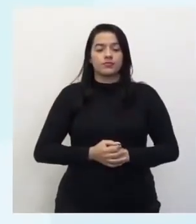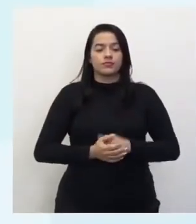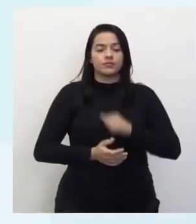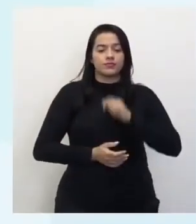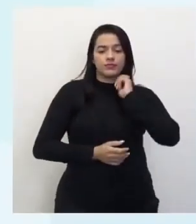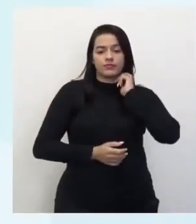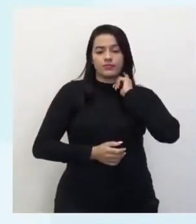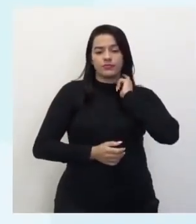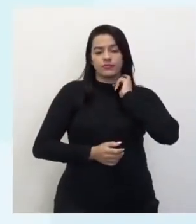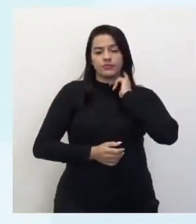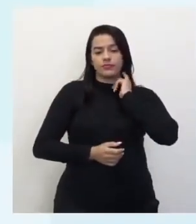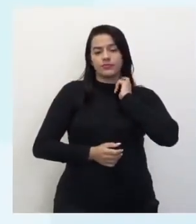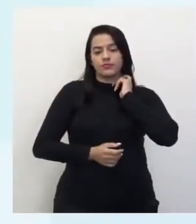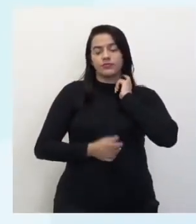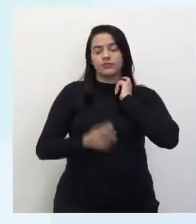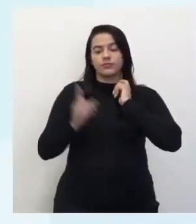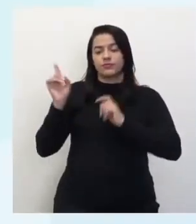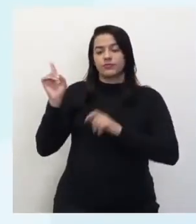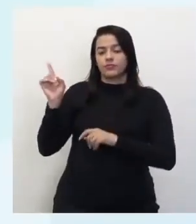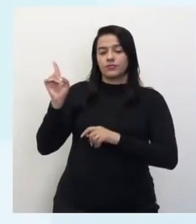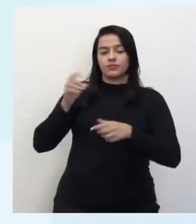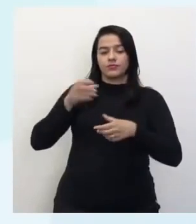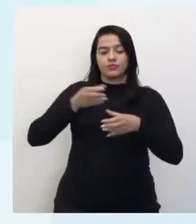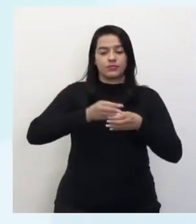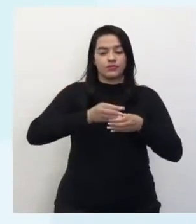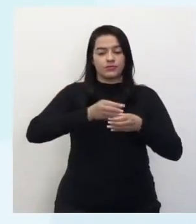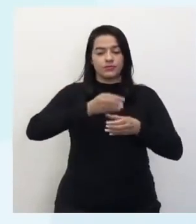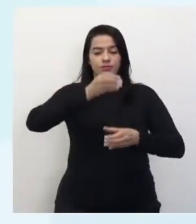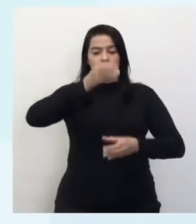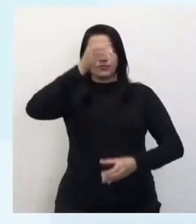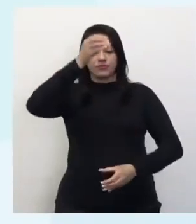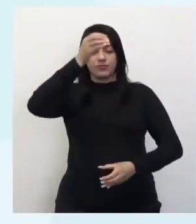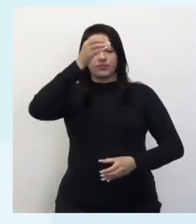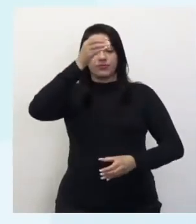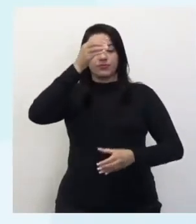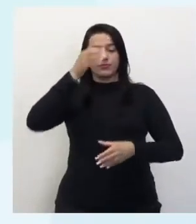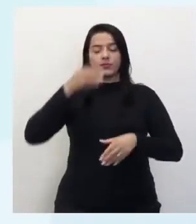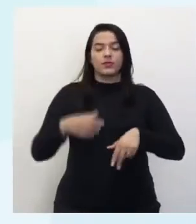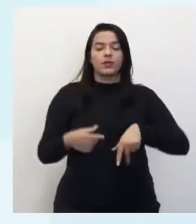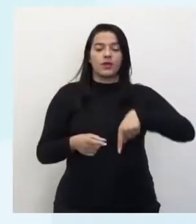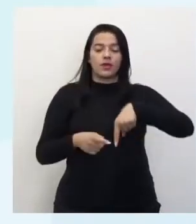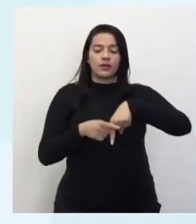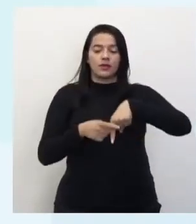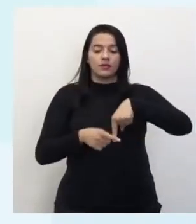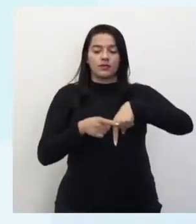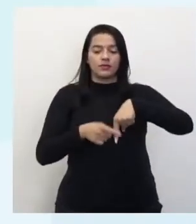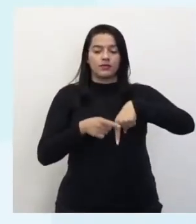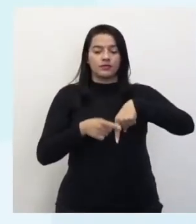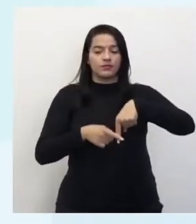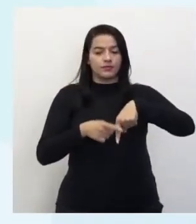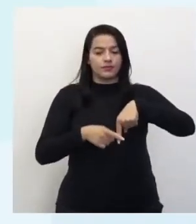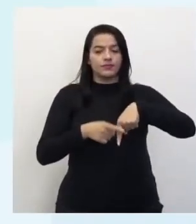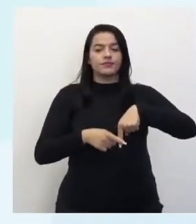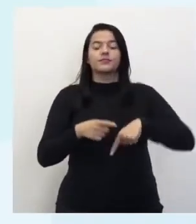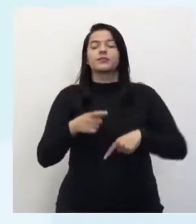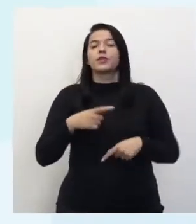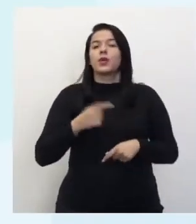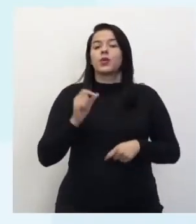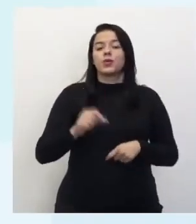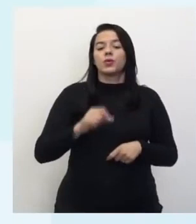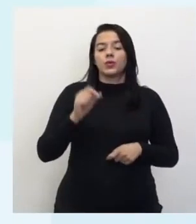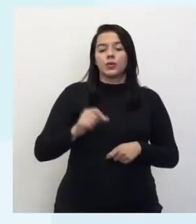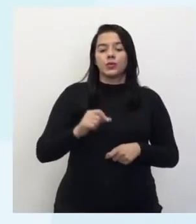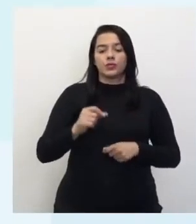Isso. Tá vendo aí, ó? Esse é um osso longo, que seria aí talvez o nosso fêmur, né? Então ele tem 3 partes aí. Ele tem